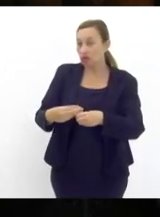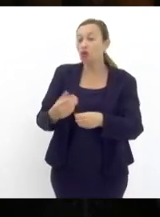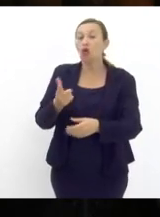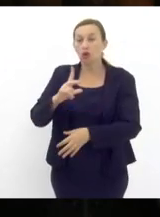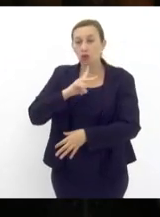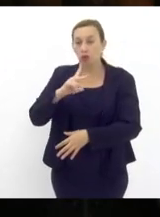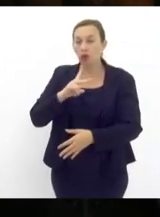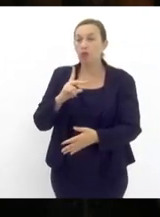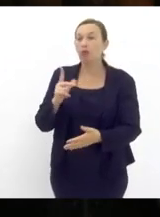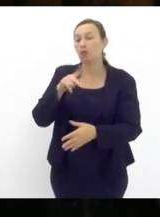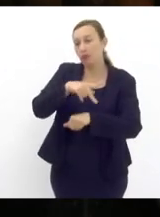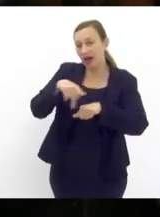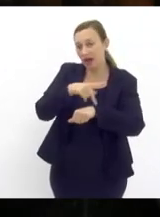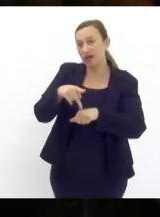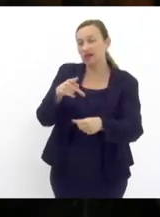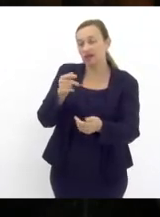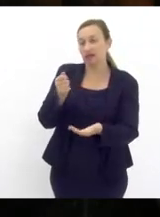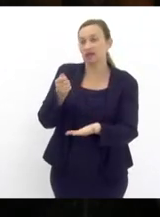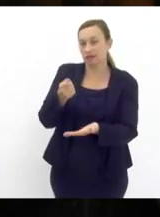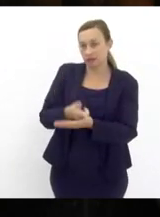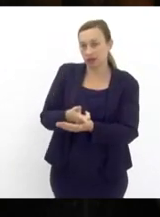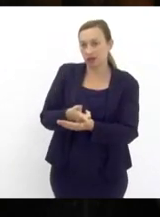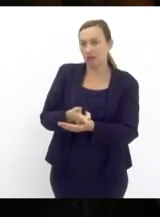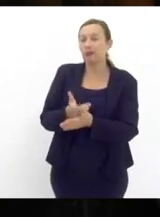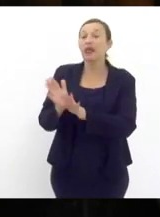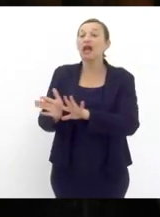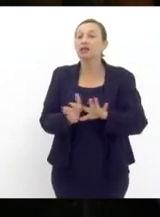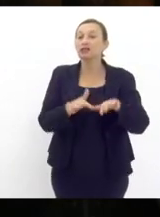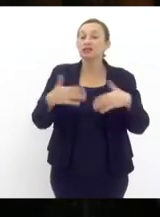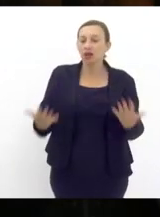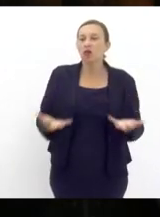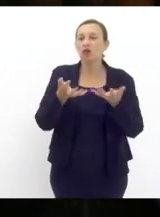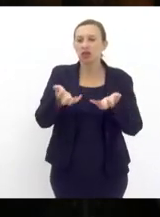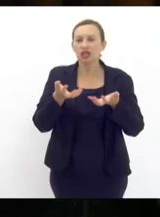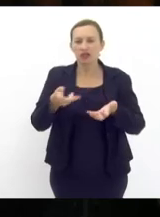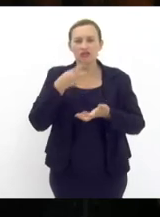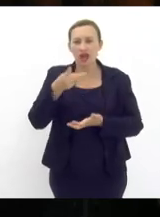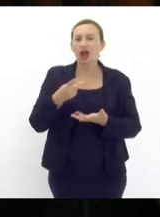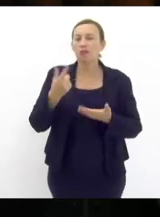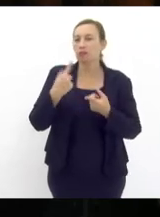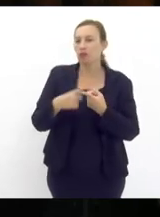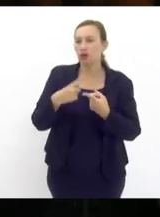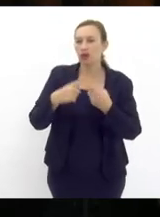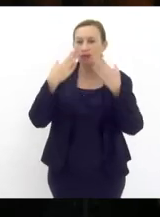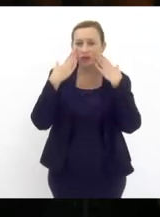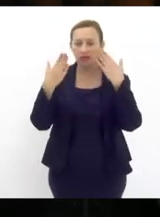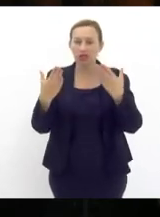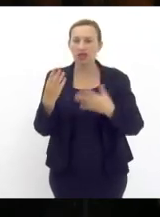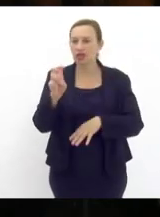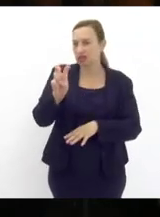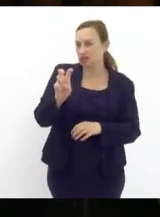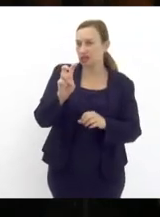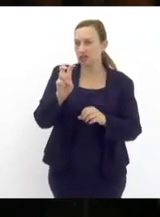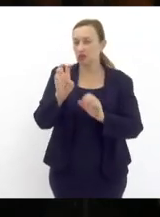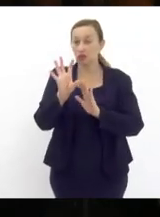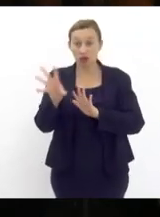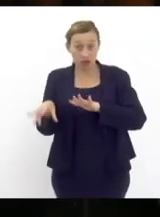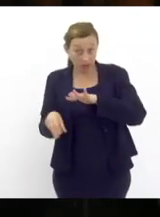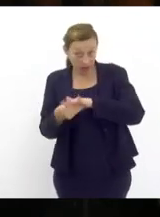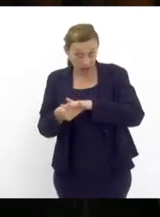queria ser senhora Presidente dizer porque eu apresentei as cinco emendas senhora